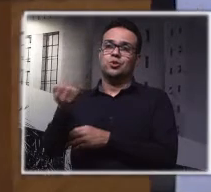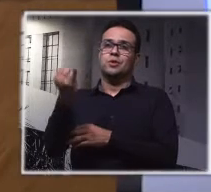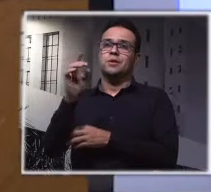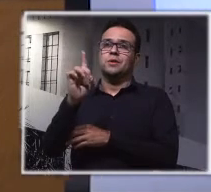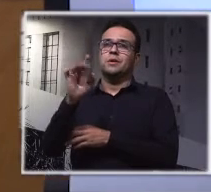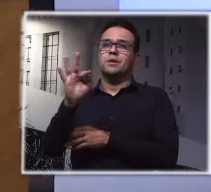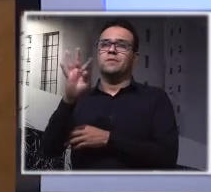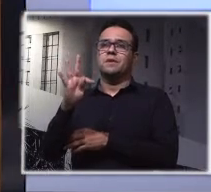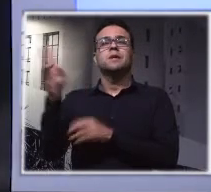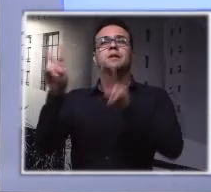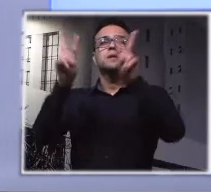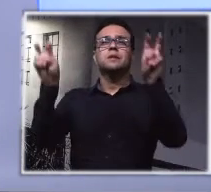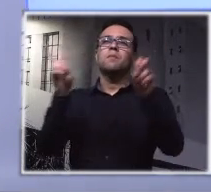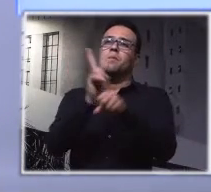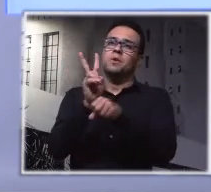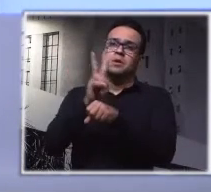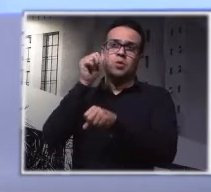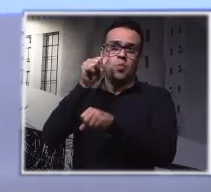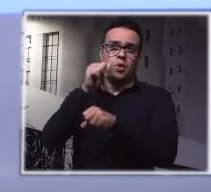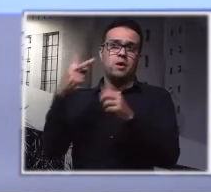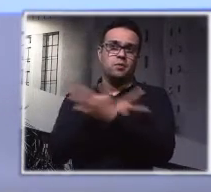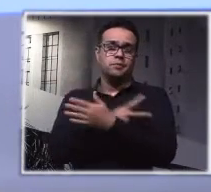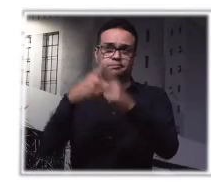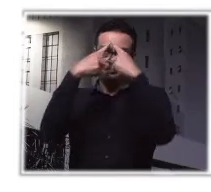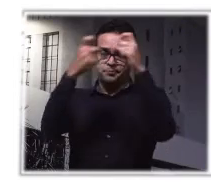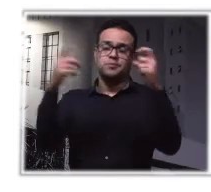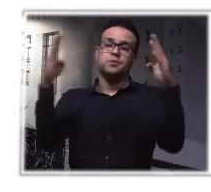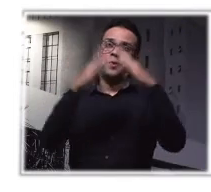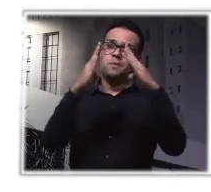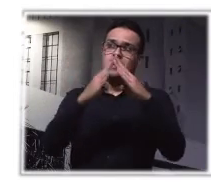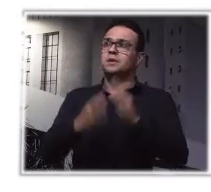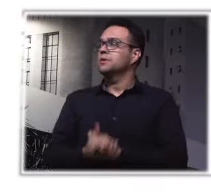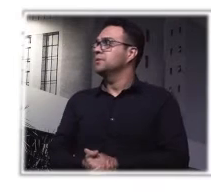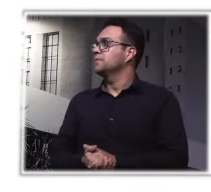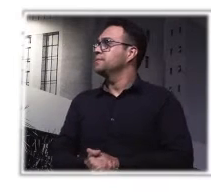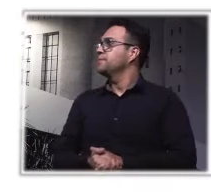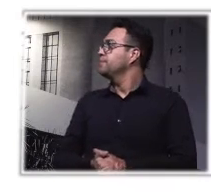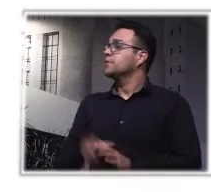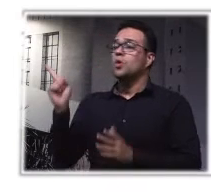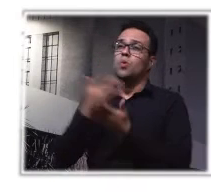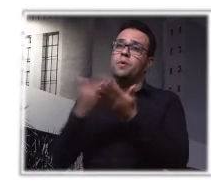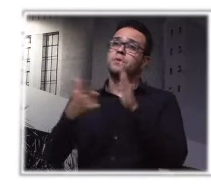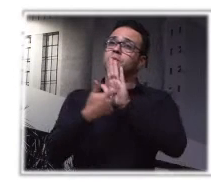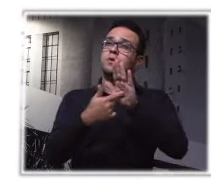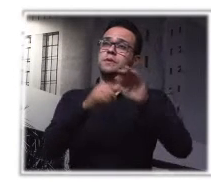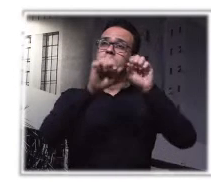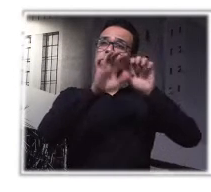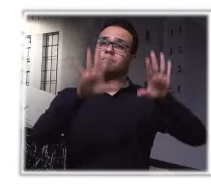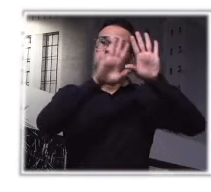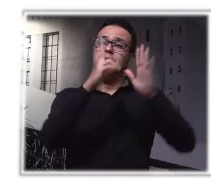sobre proteção às mulheres em situação de violência doméstica. E eu começo a falar com essa figura, o acesso à